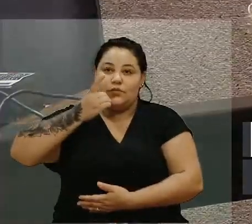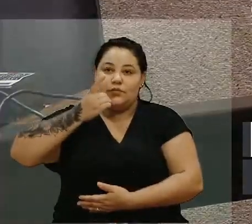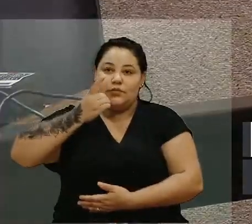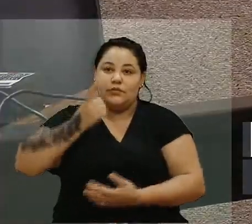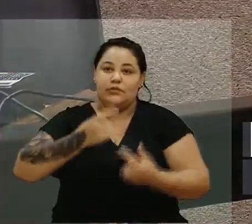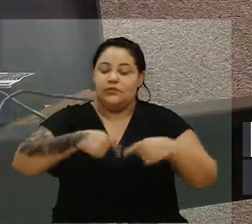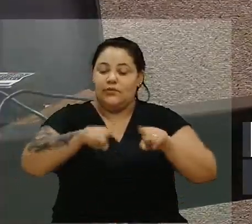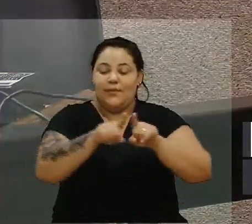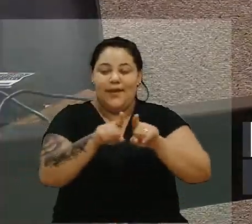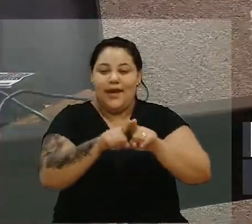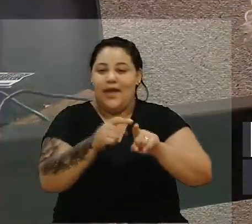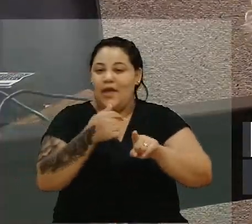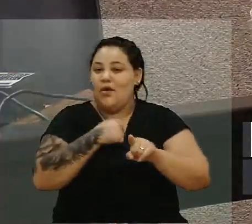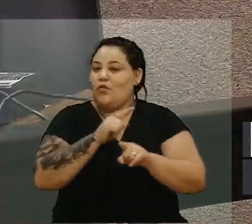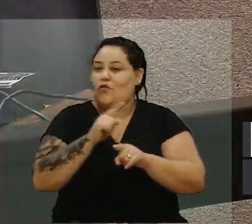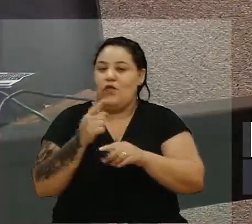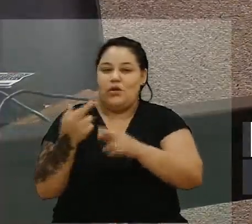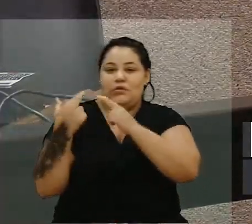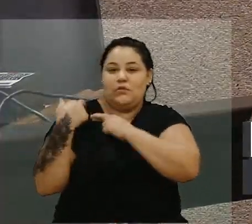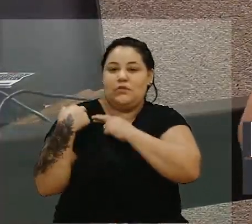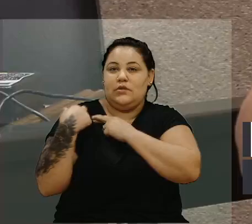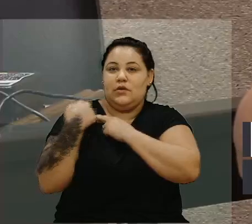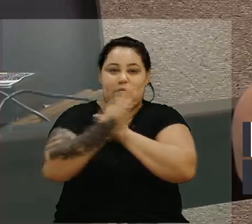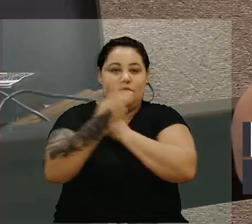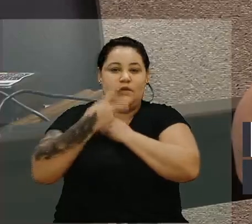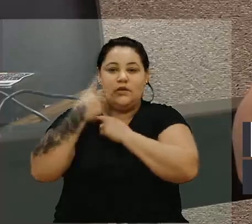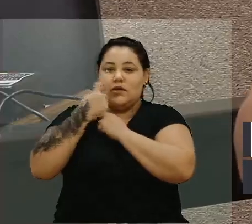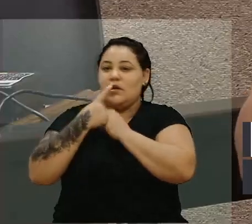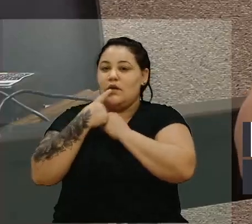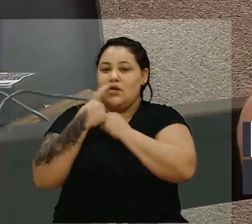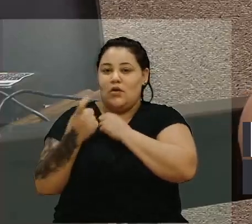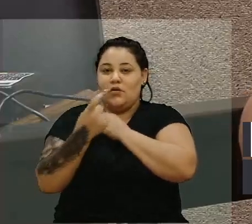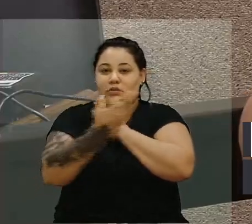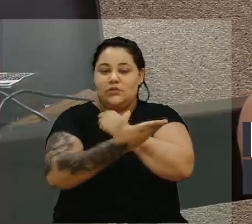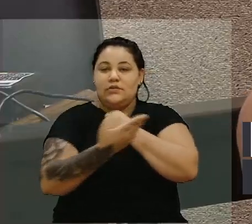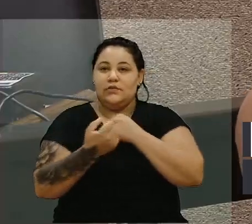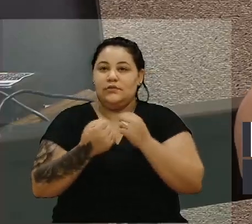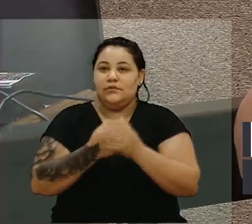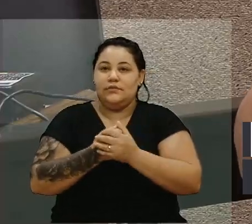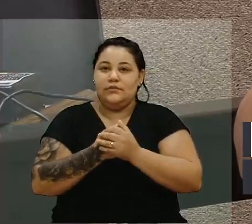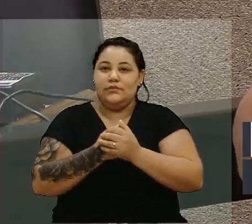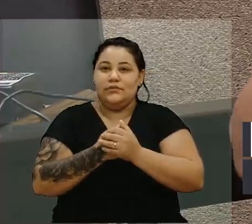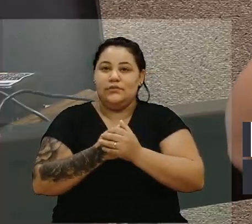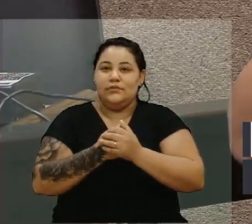vou responsabilizar a vereadora Rose Frigieri por as falas